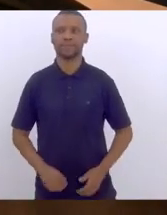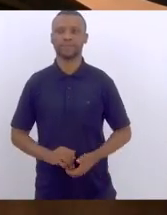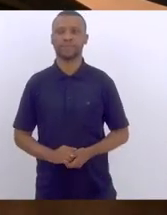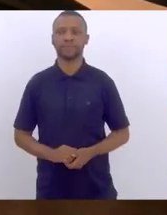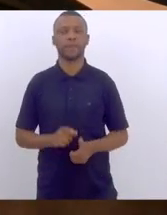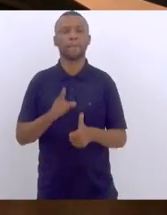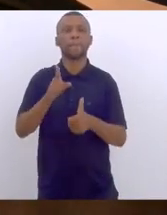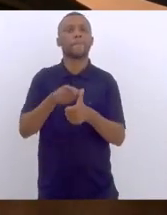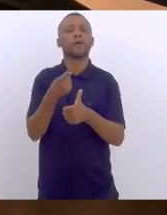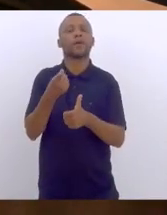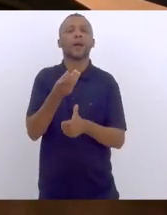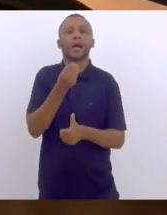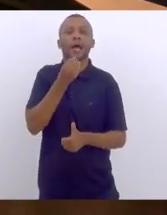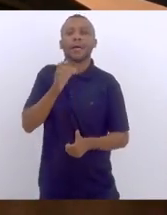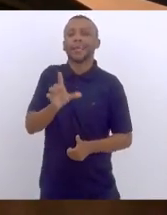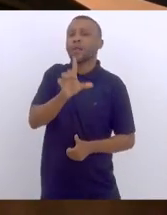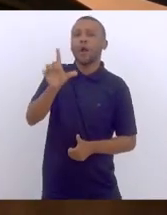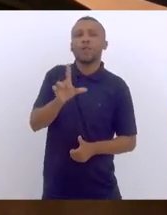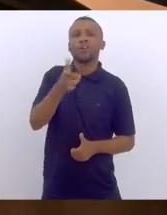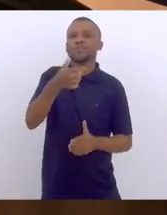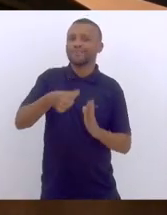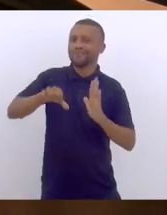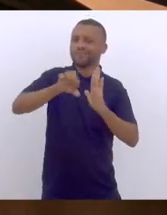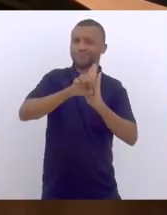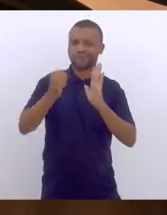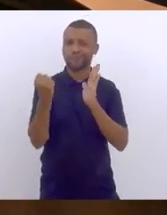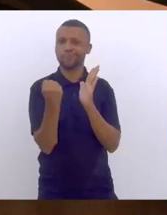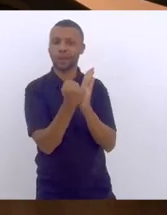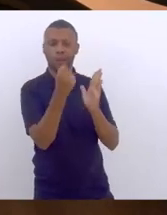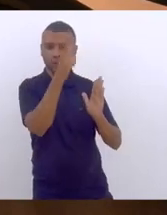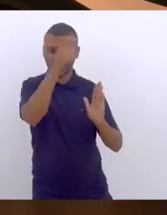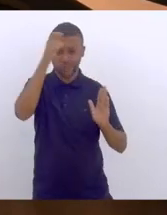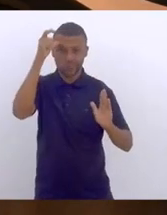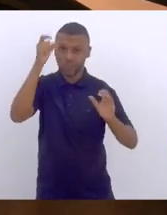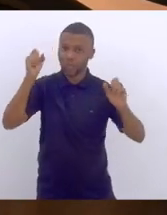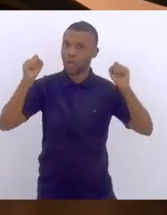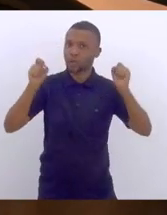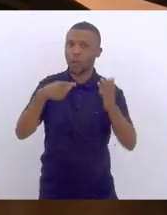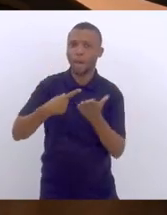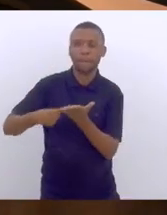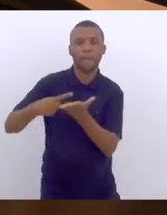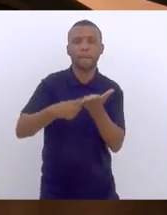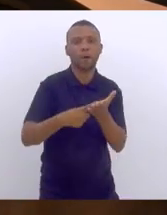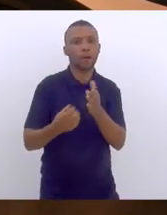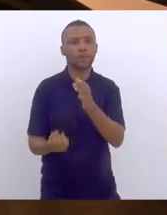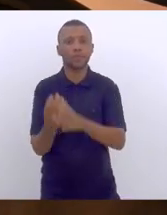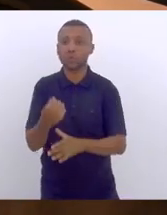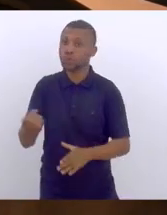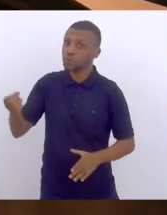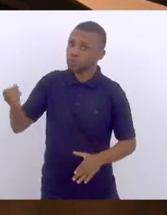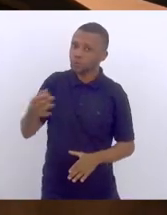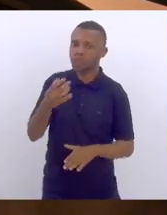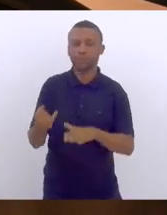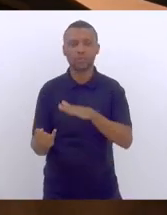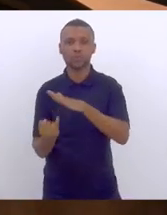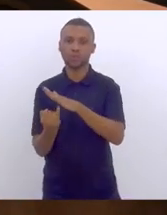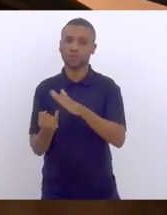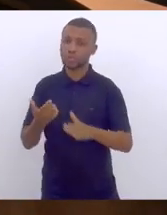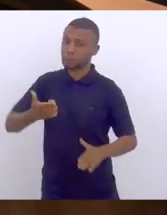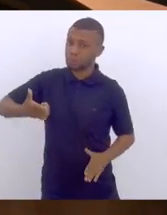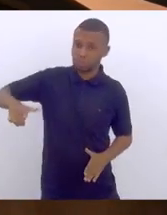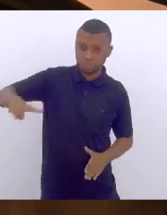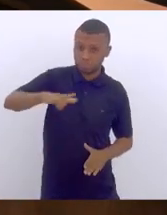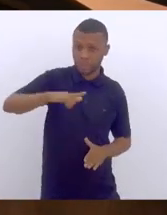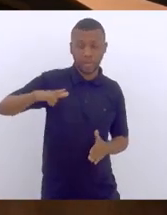de criminalização a priori das torcidas organizadas, criando um novo instituto que não existe no direito brasileiro, que é a